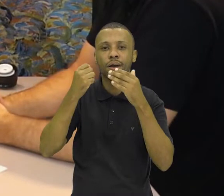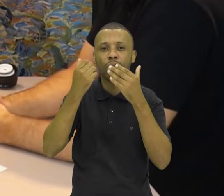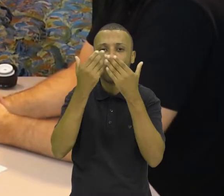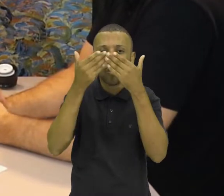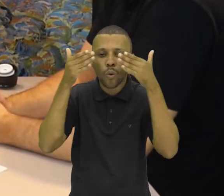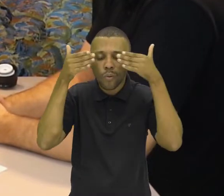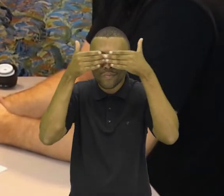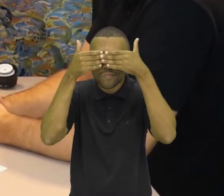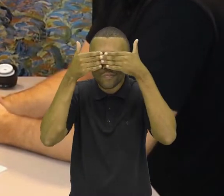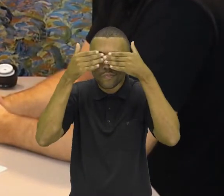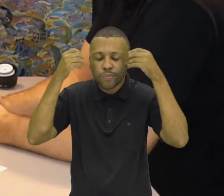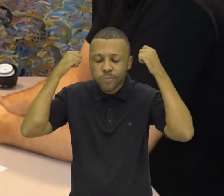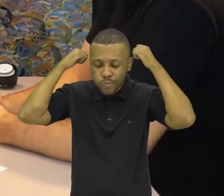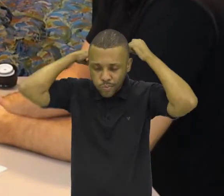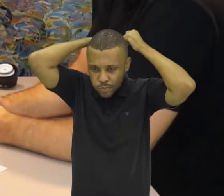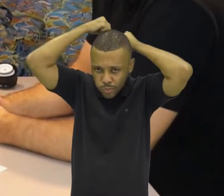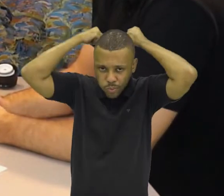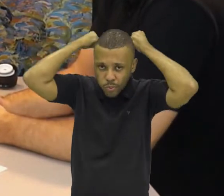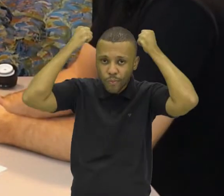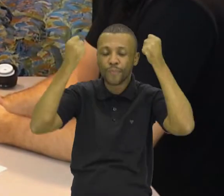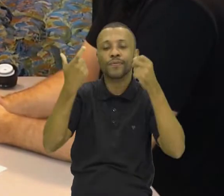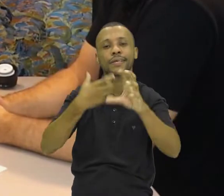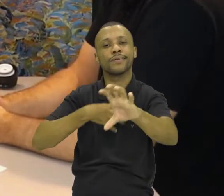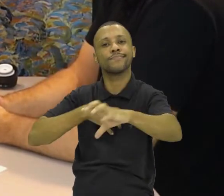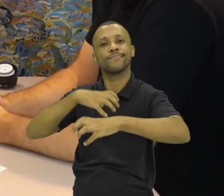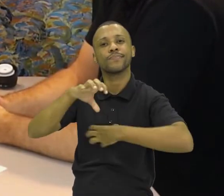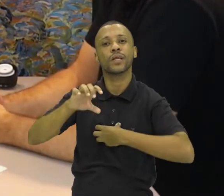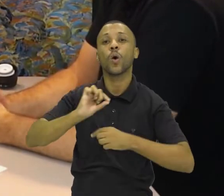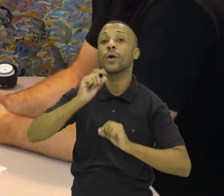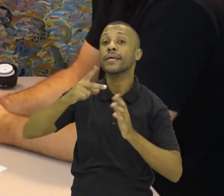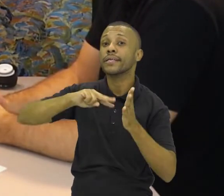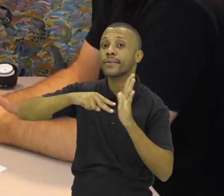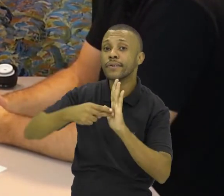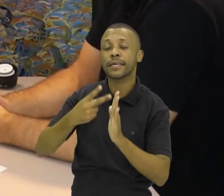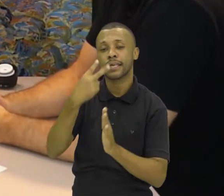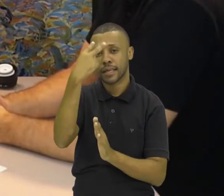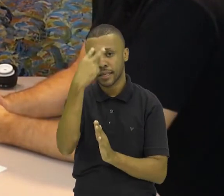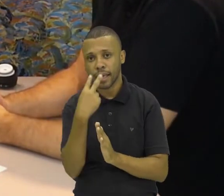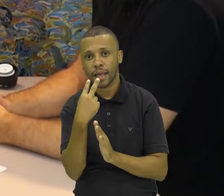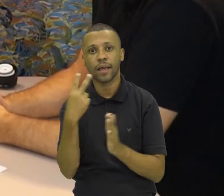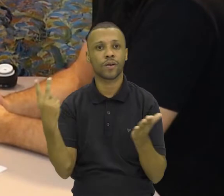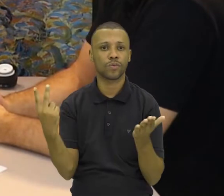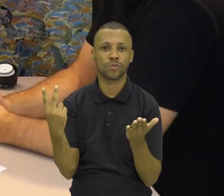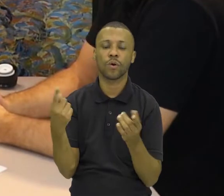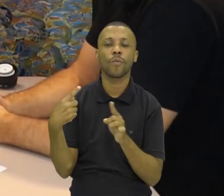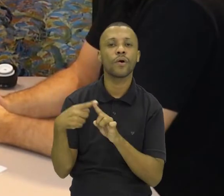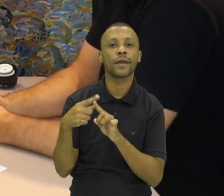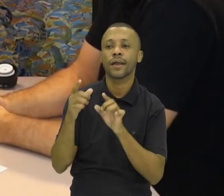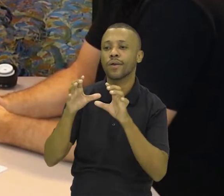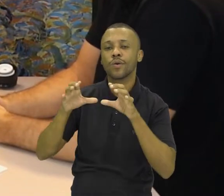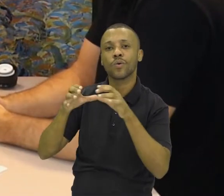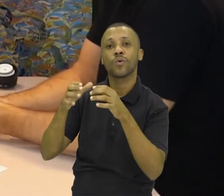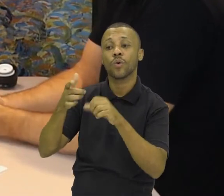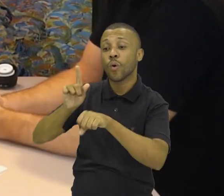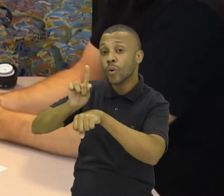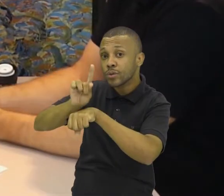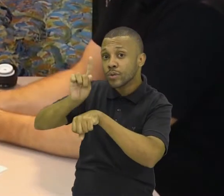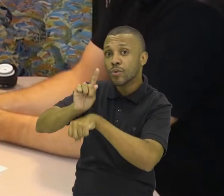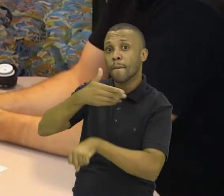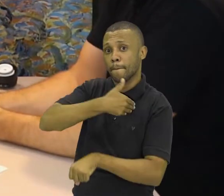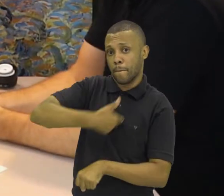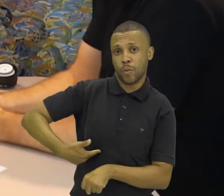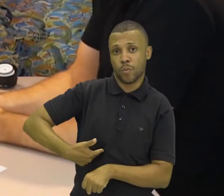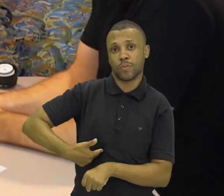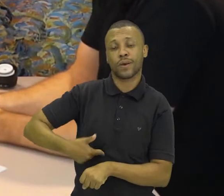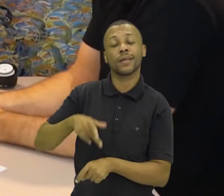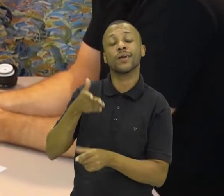olhos vendados, para você entender o que é ser cego. Tá? Para as pessoas que cuidam, porque se é gestor público, ele cuida do